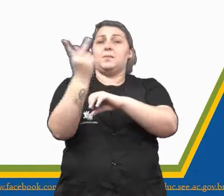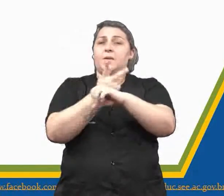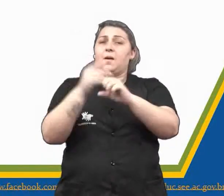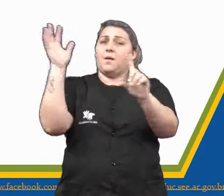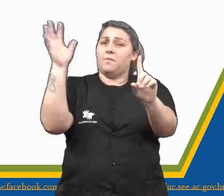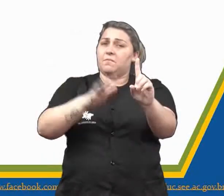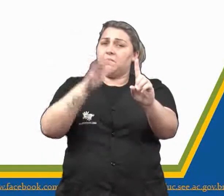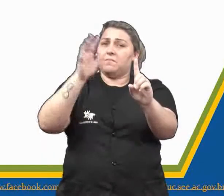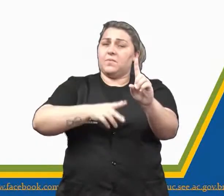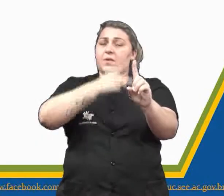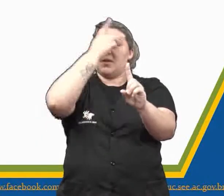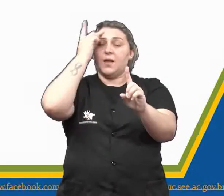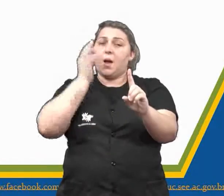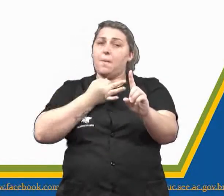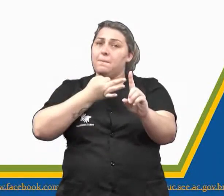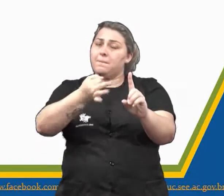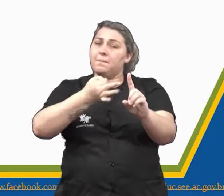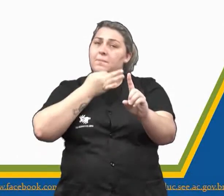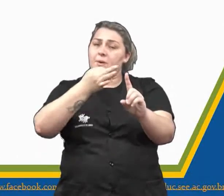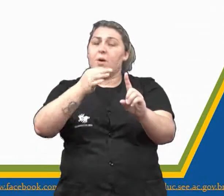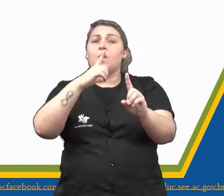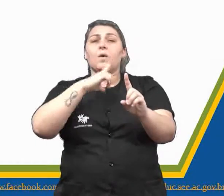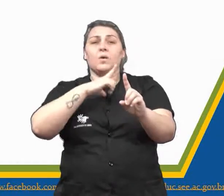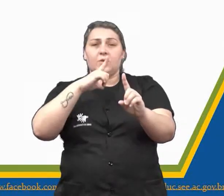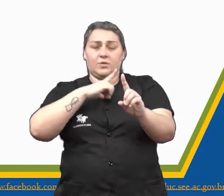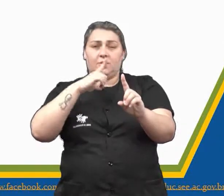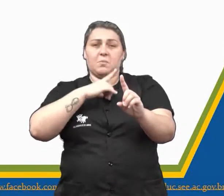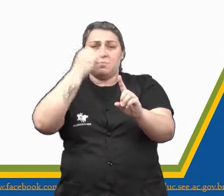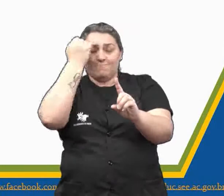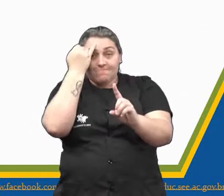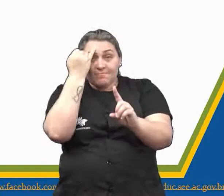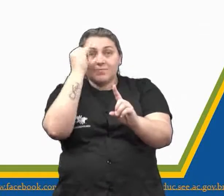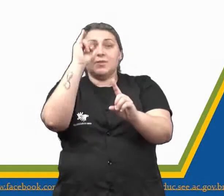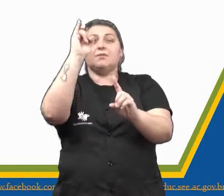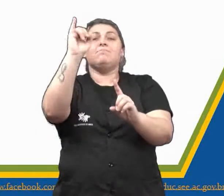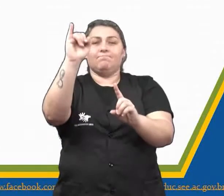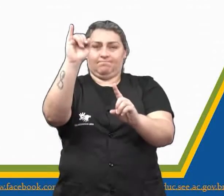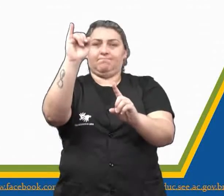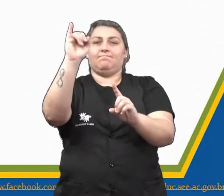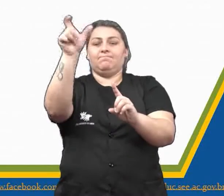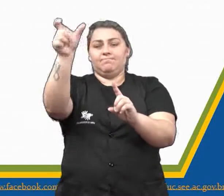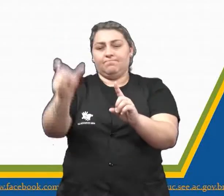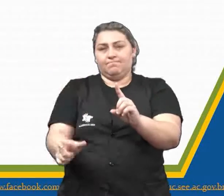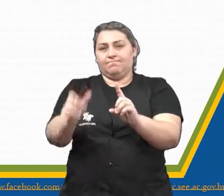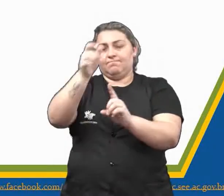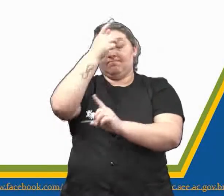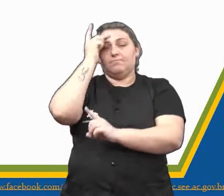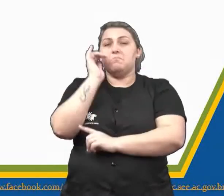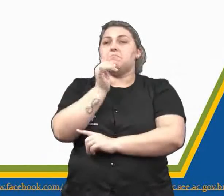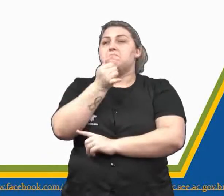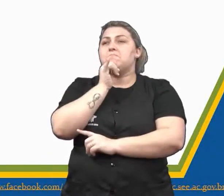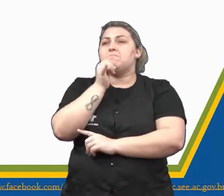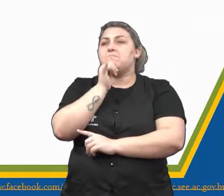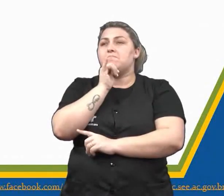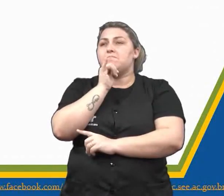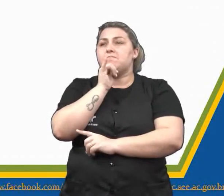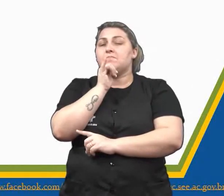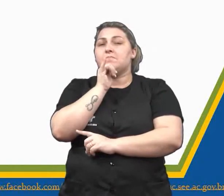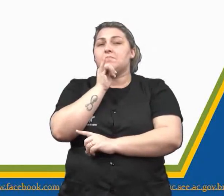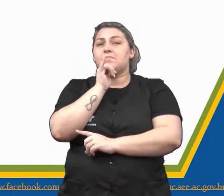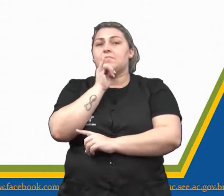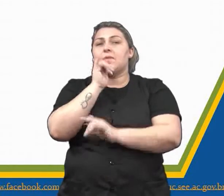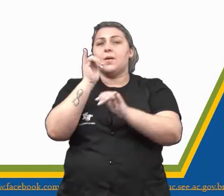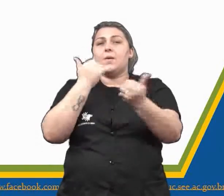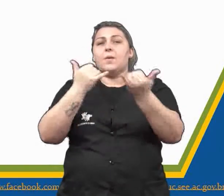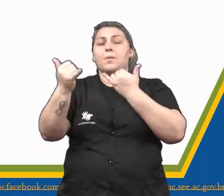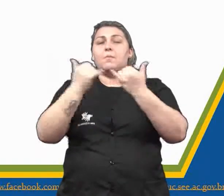influenciar a opinião ou obter adesão para uma ideia ou doutrina. Por exemplo, eu coloquei para vocês aí uma propaganda